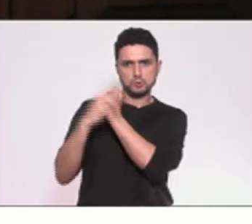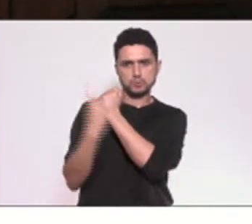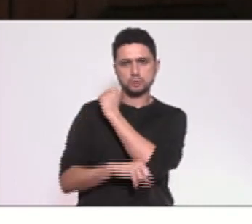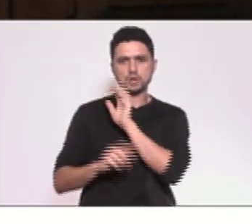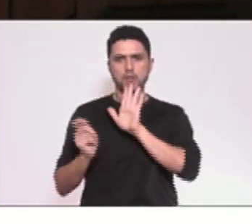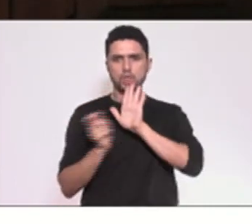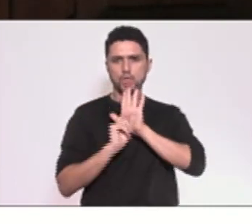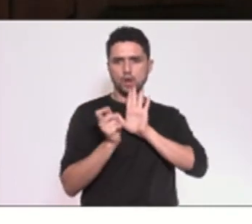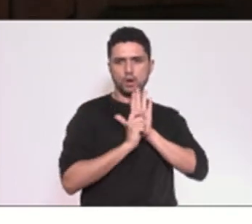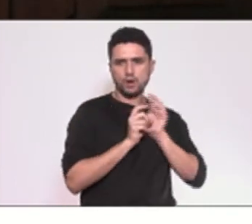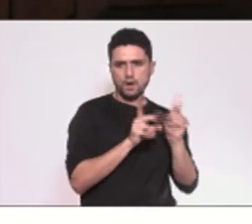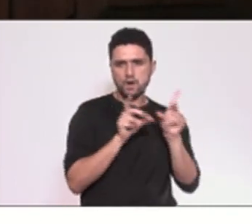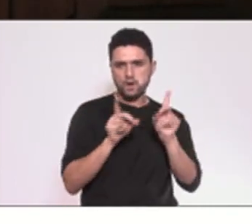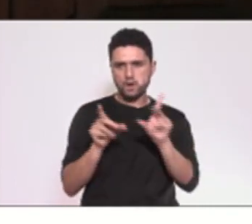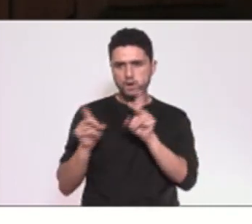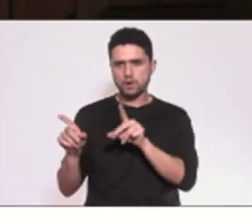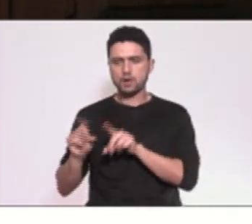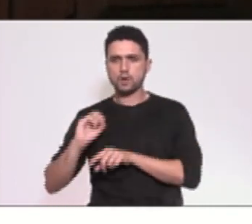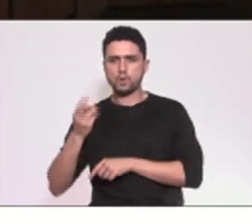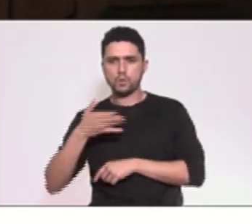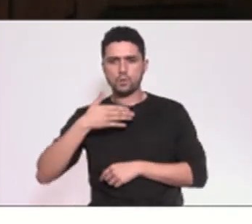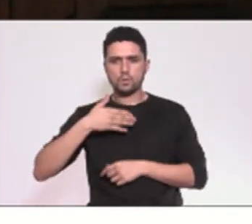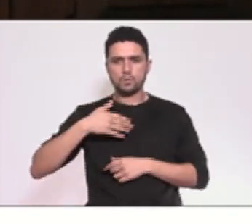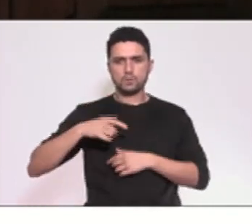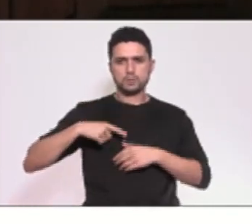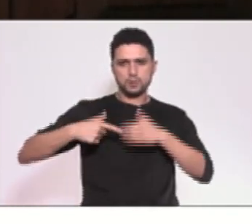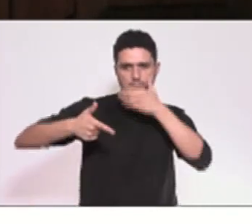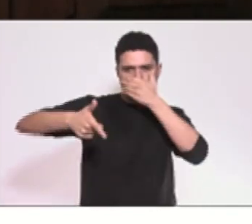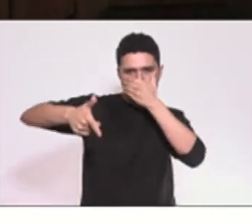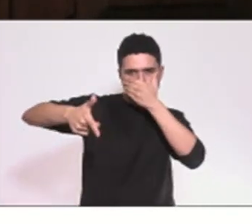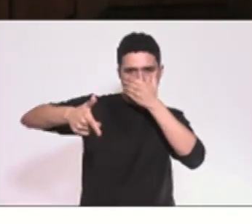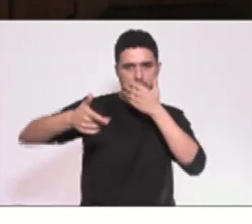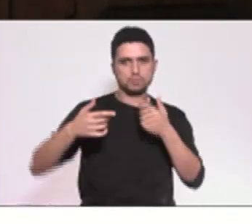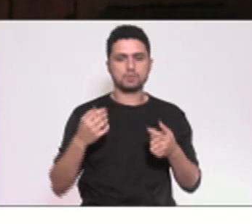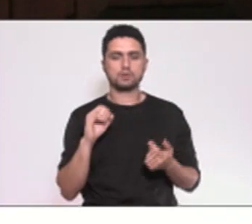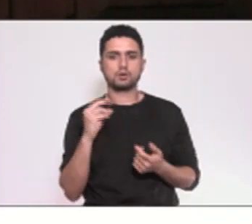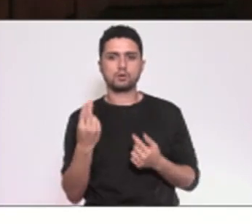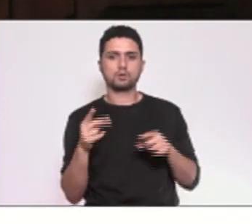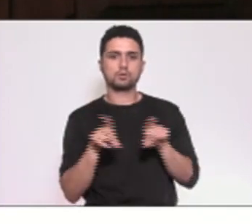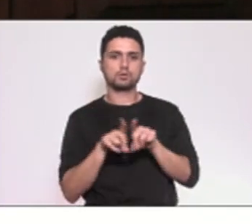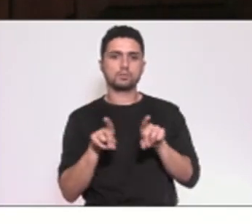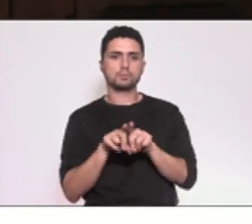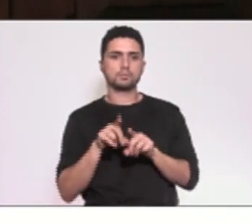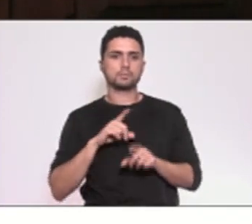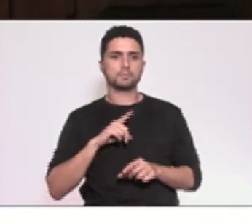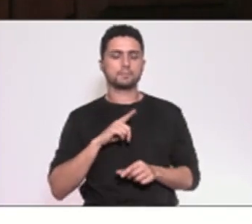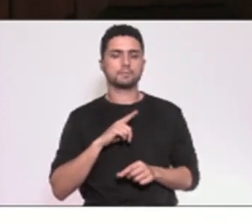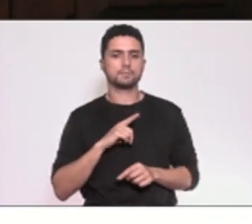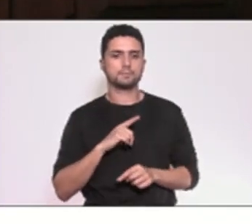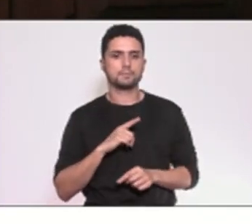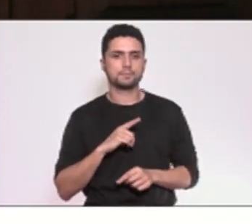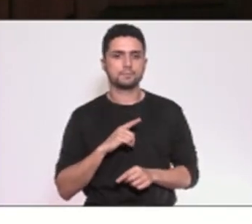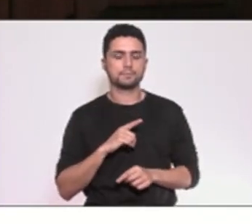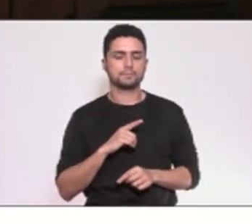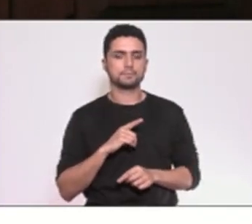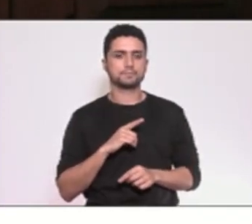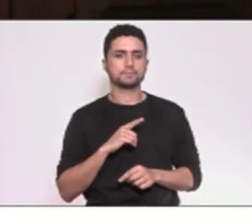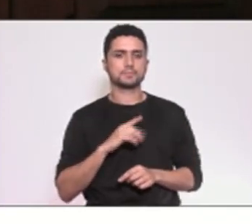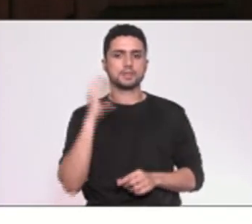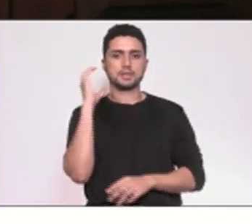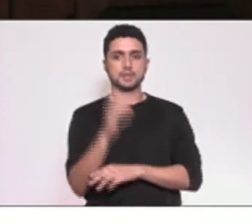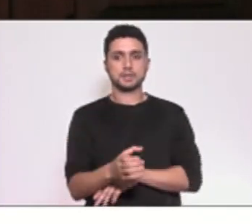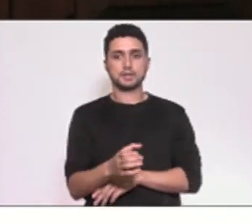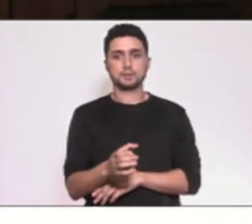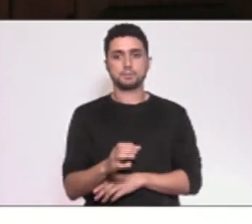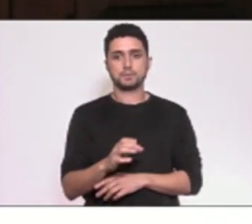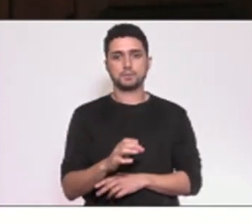entorpecentes e drogas afins, o terrorismo e os definidos como crime hediondo, por eles respondendo os mandantes, os executores e os